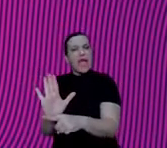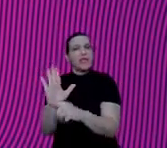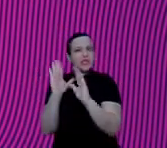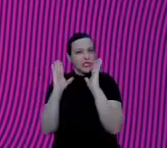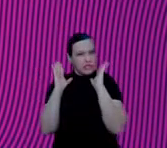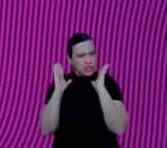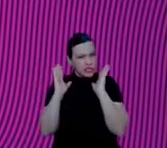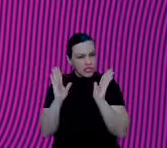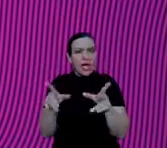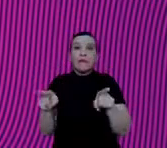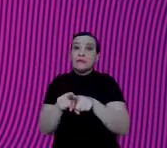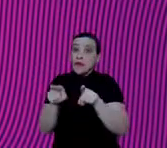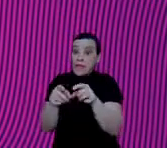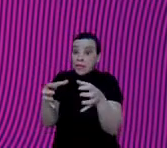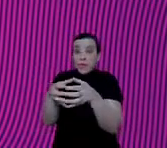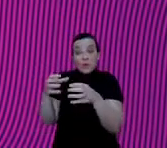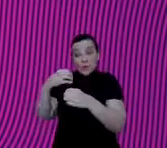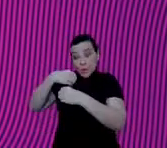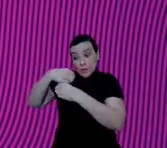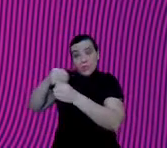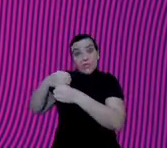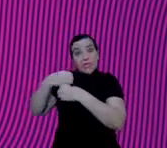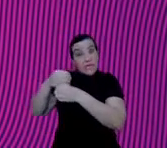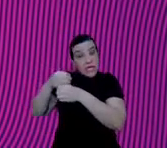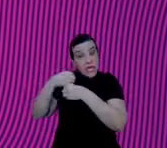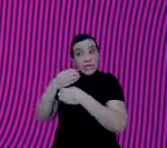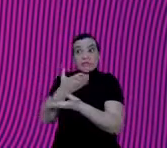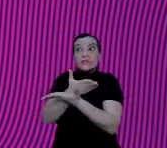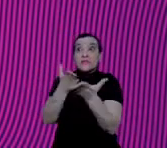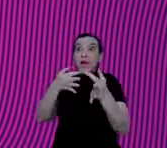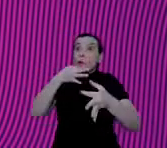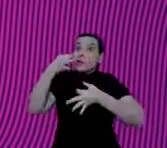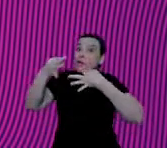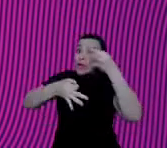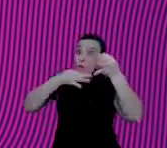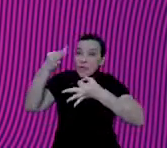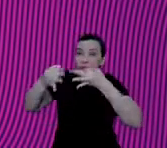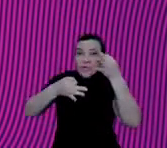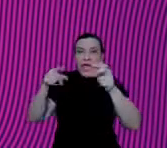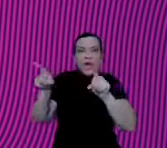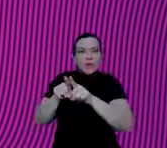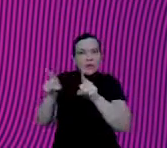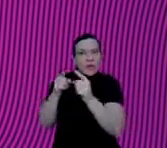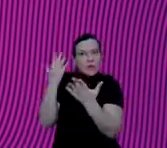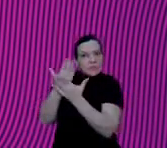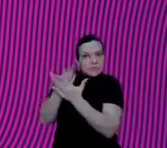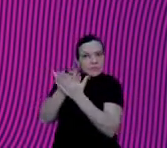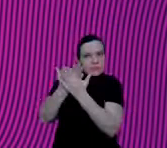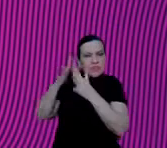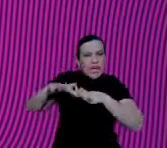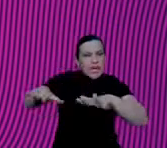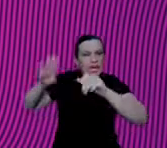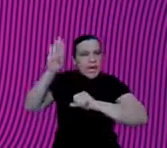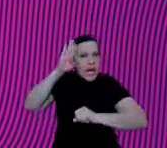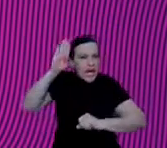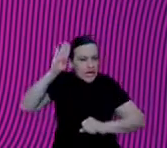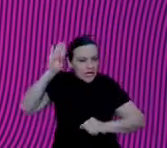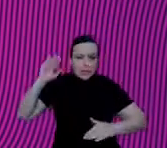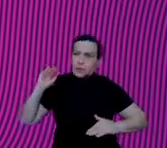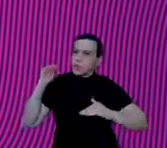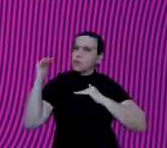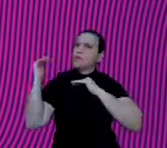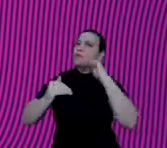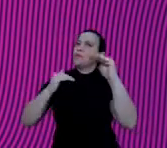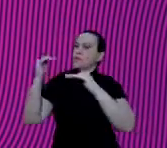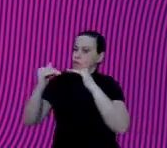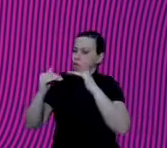cientistas, formadores de opinião, com uma vida universitária, acadêmica bastante fértil. Inicialmente, nós vamos ter a